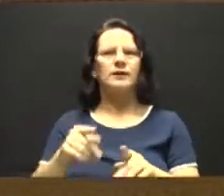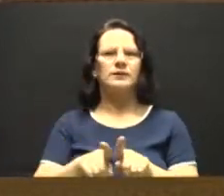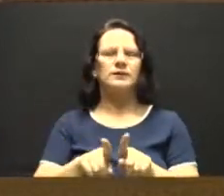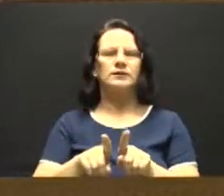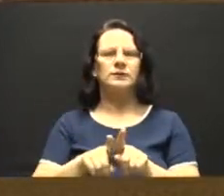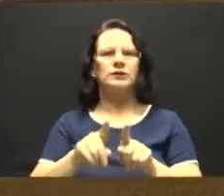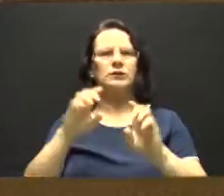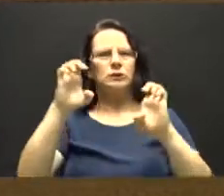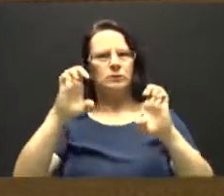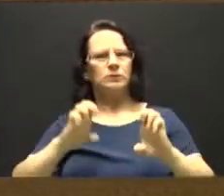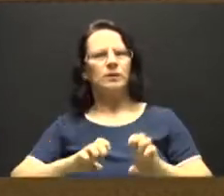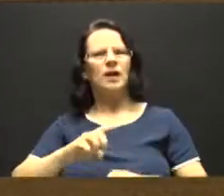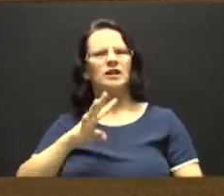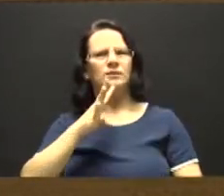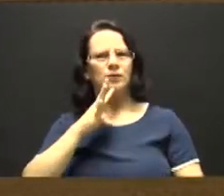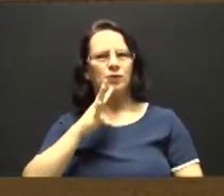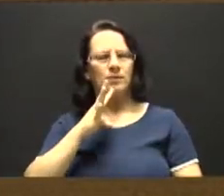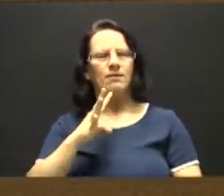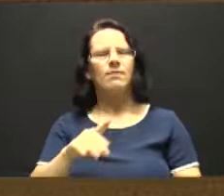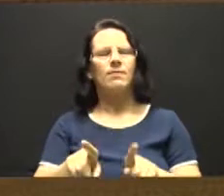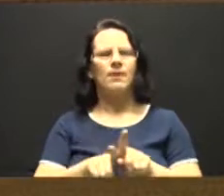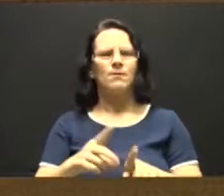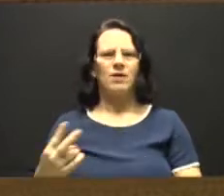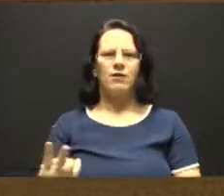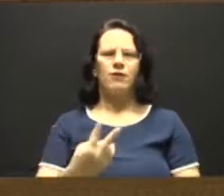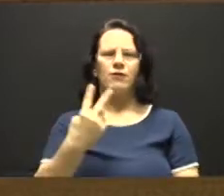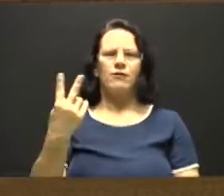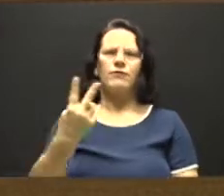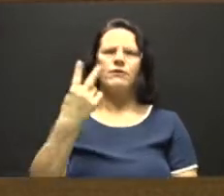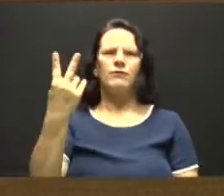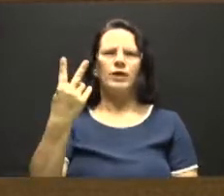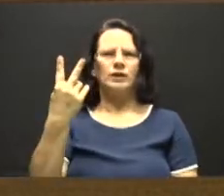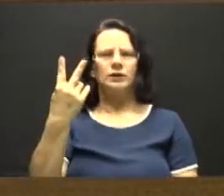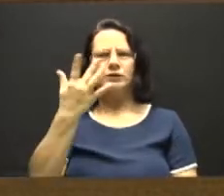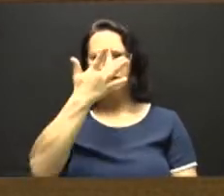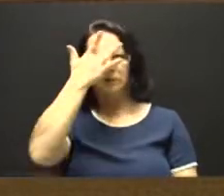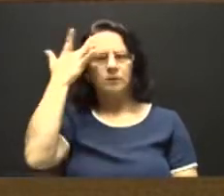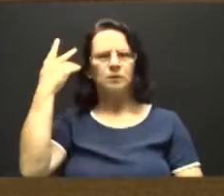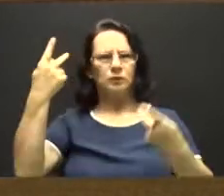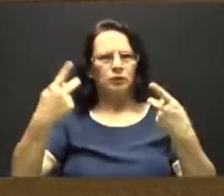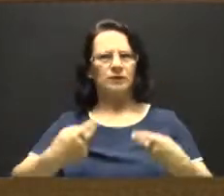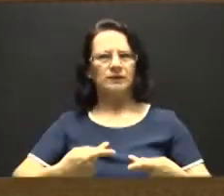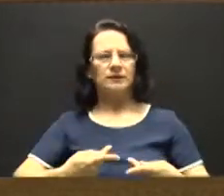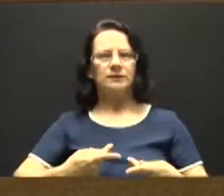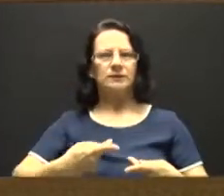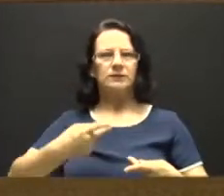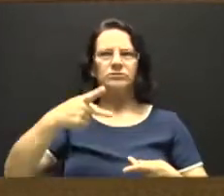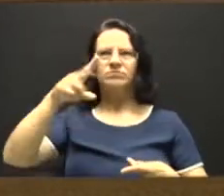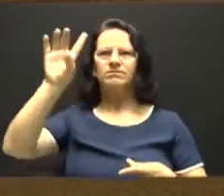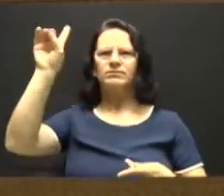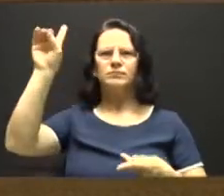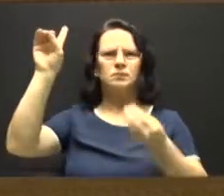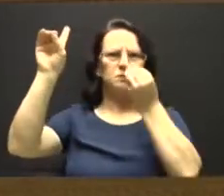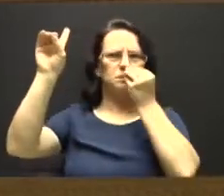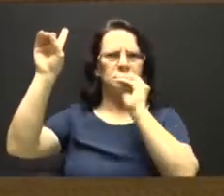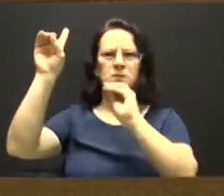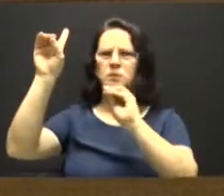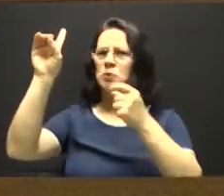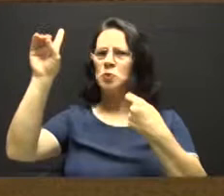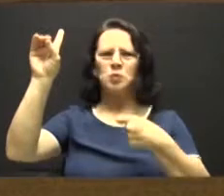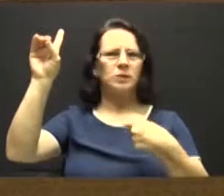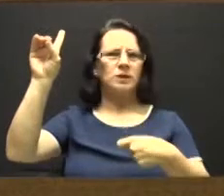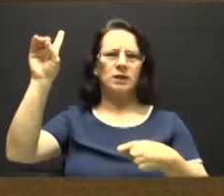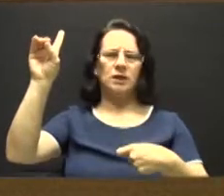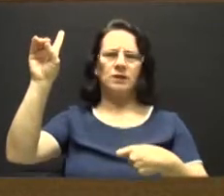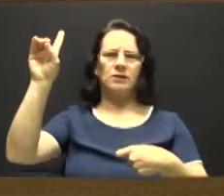na ética também valorizar o protagonismo humano sem o descarte de deus quero afirmar